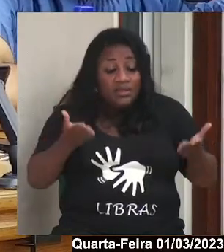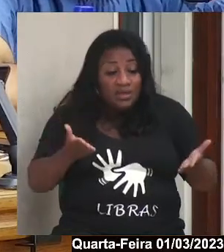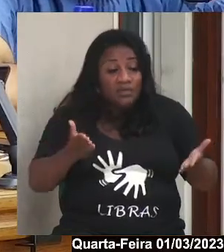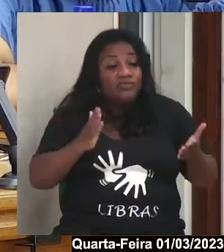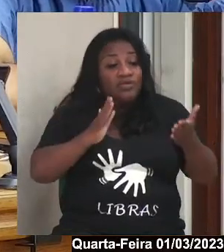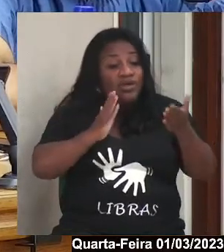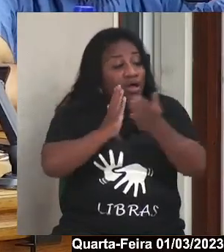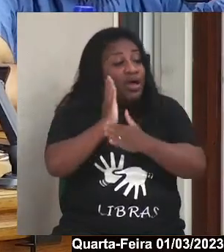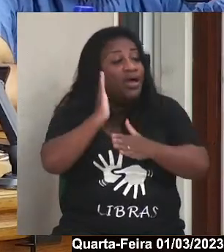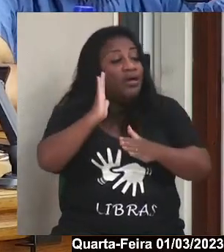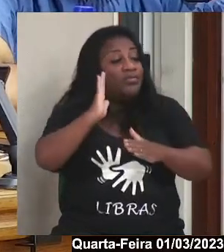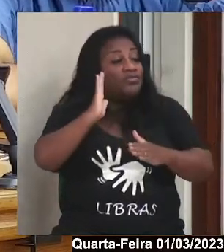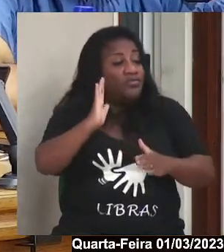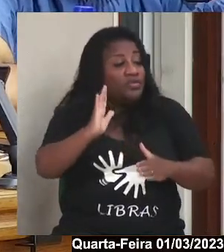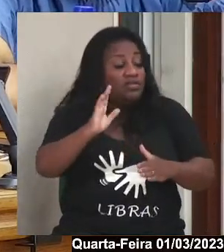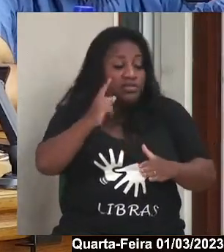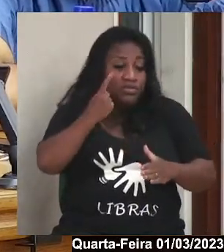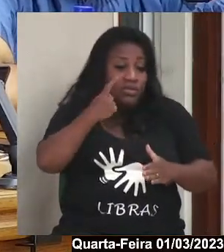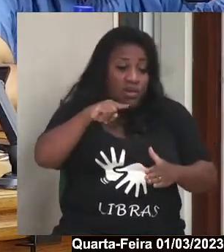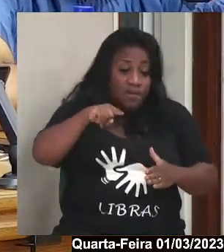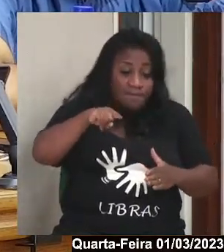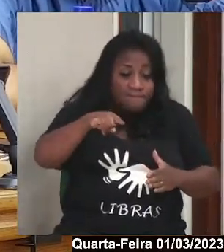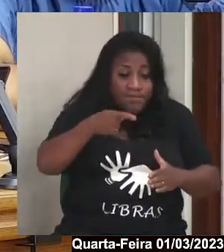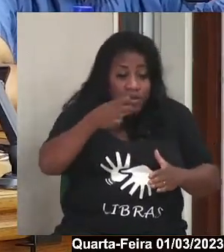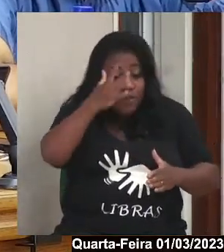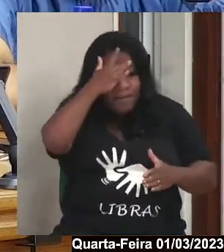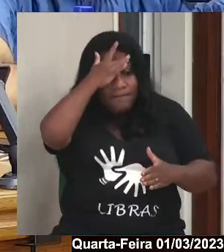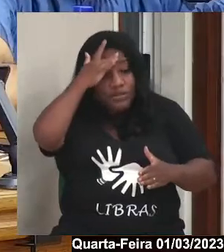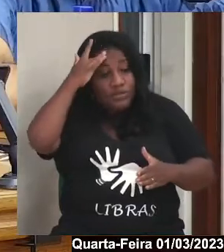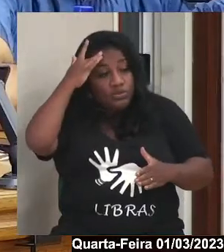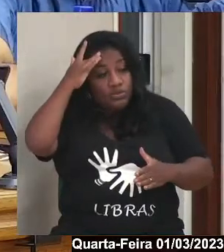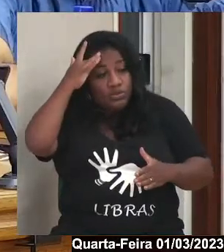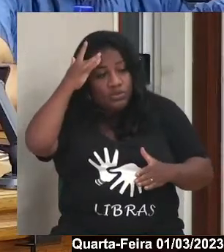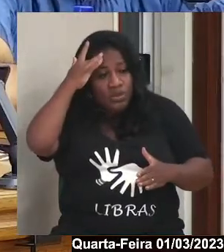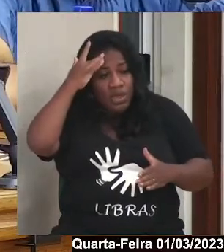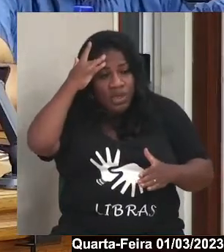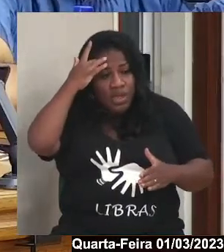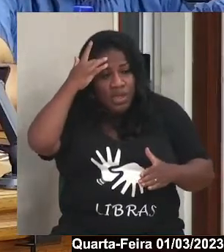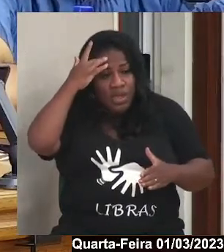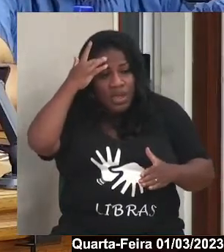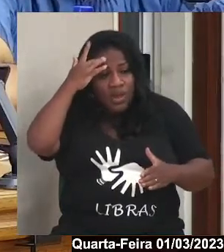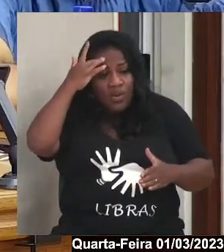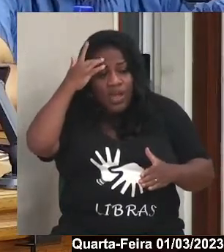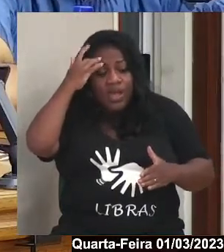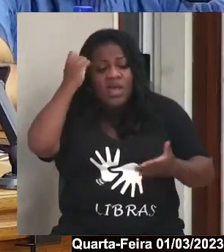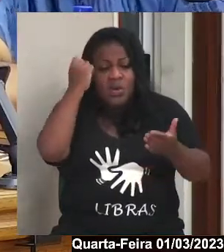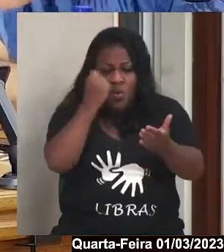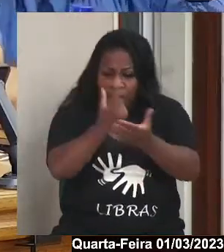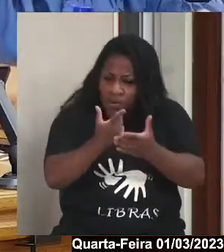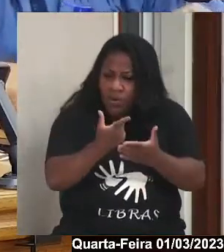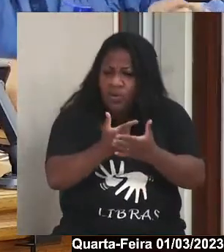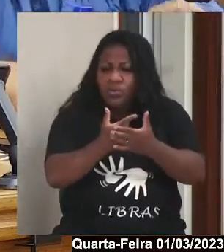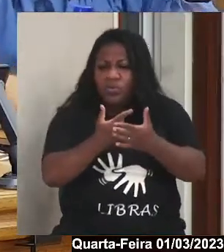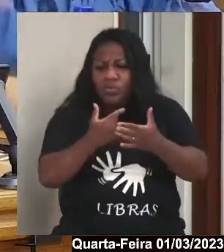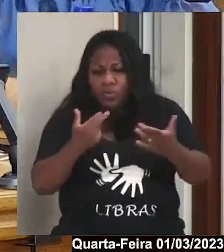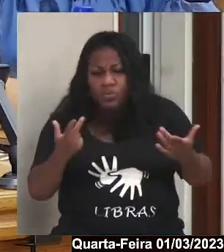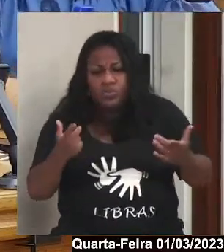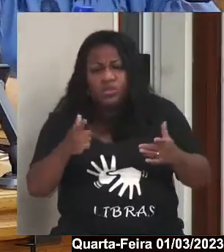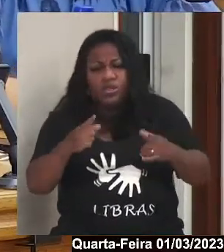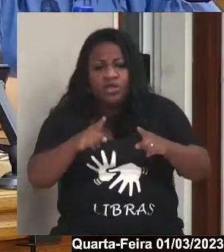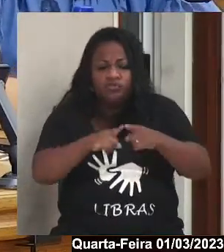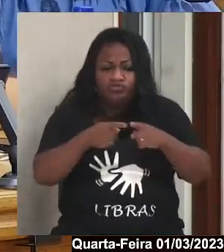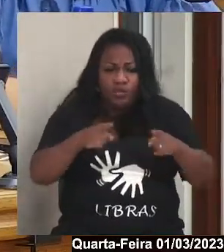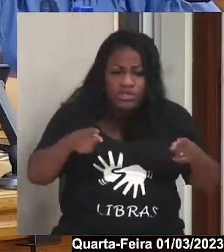foi aprovado. E será que aquelas 200 mil pessoas que passaram ali, senhor presidente, não consumiram, não compraram água, não